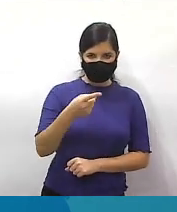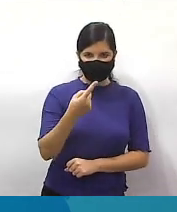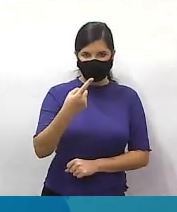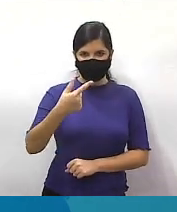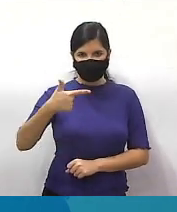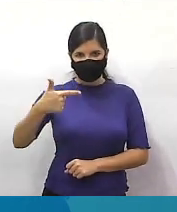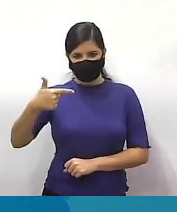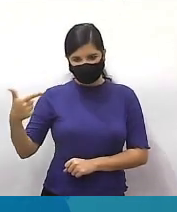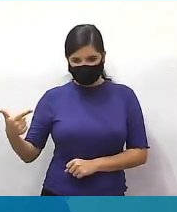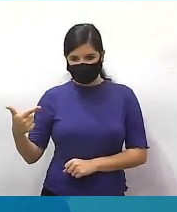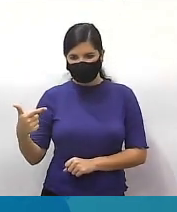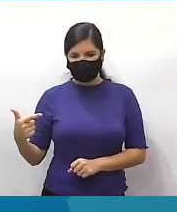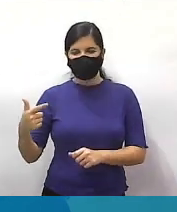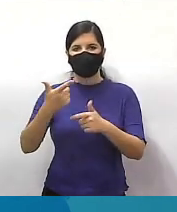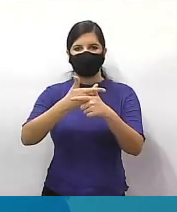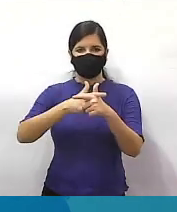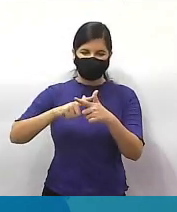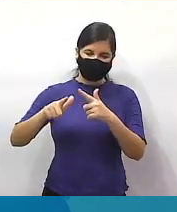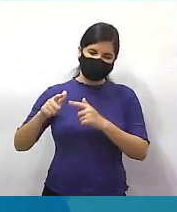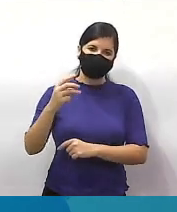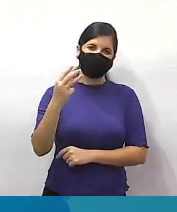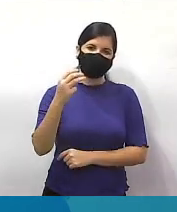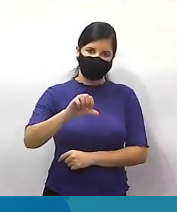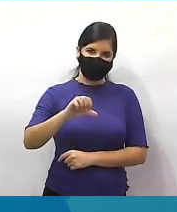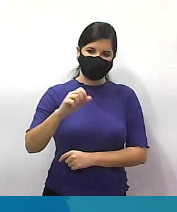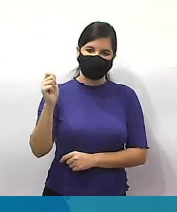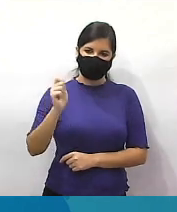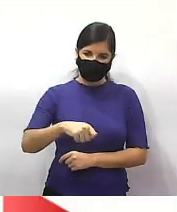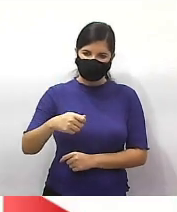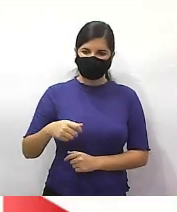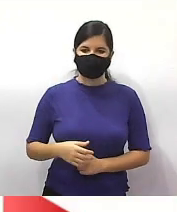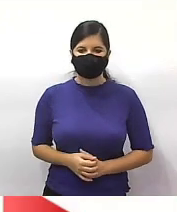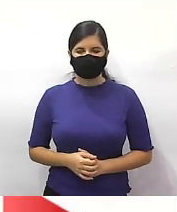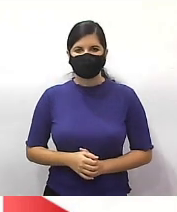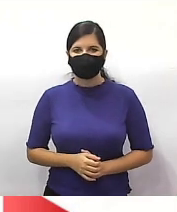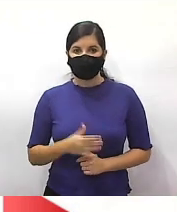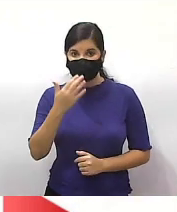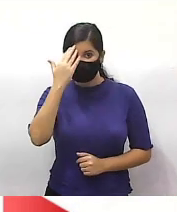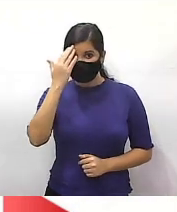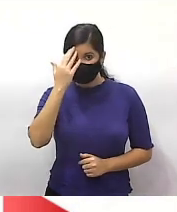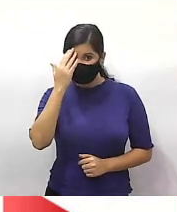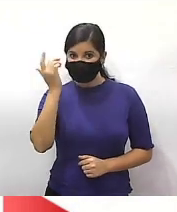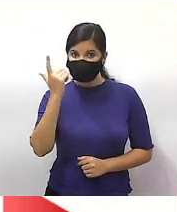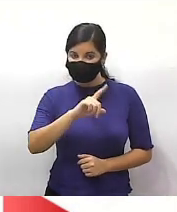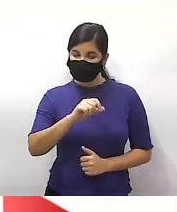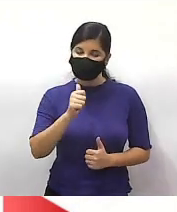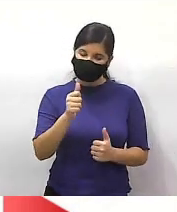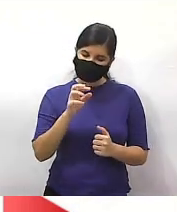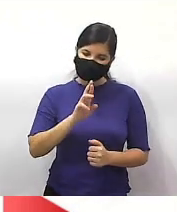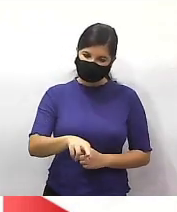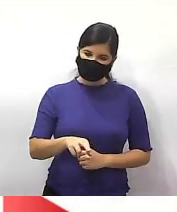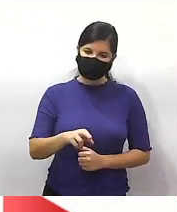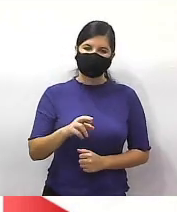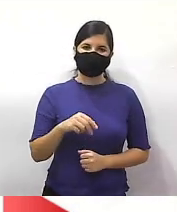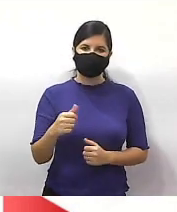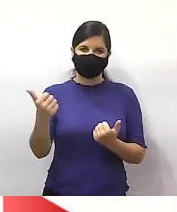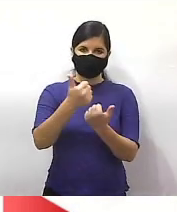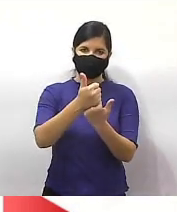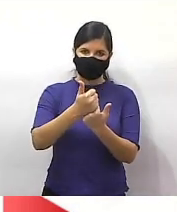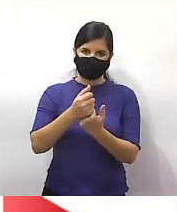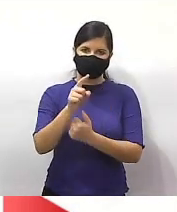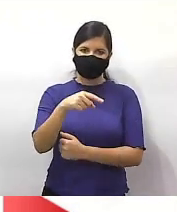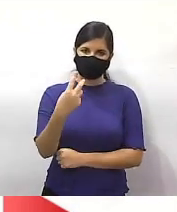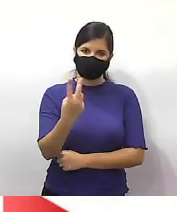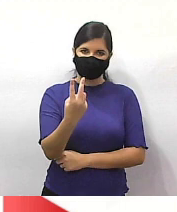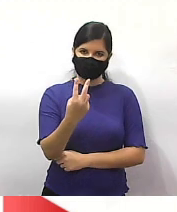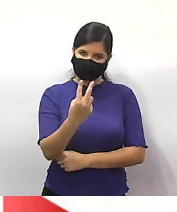43.122, que seria múltiplo ou divisor de 9. Tá tranquilo? Deu para entender? Então, a resposta que seria substituído lá